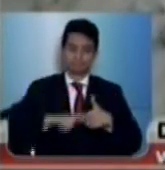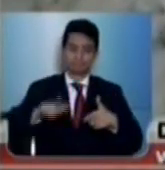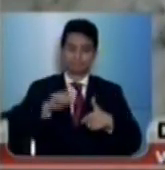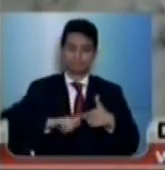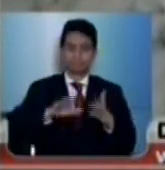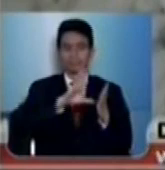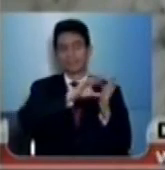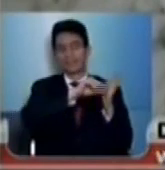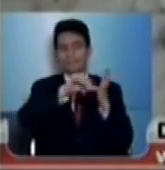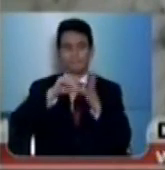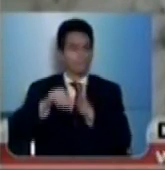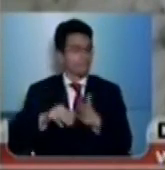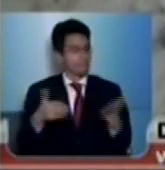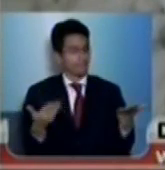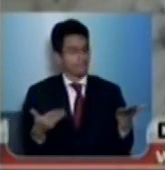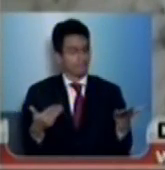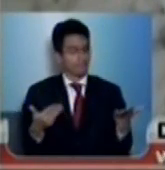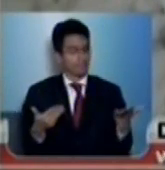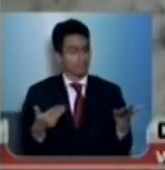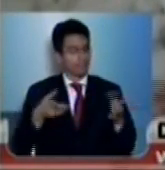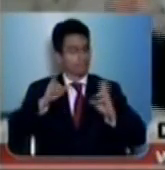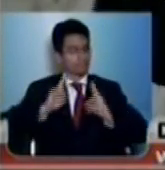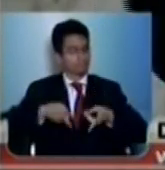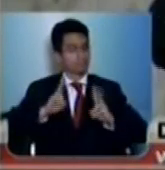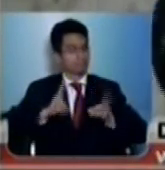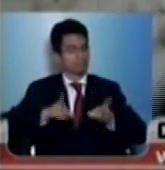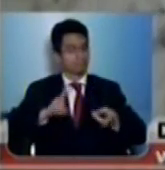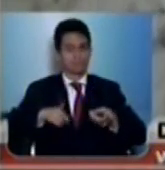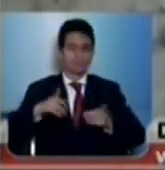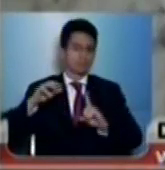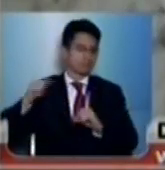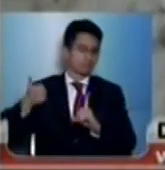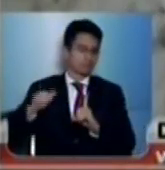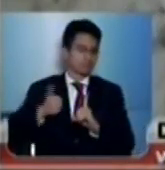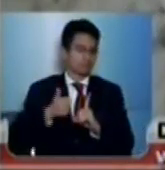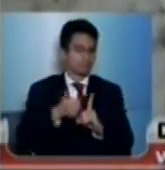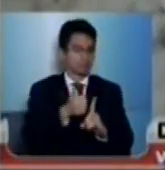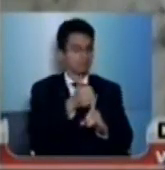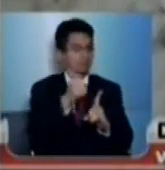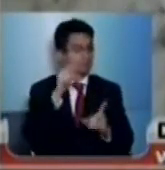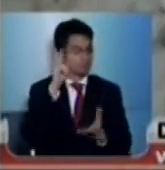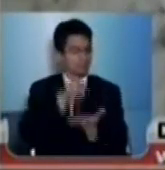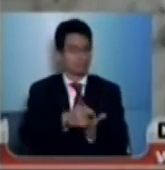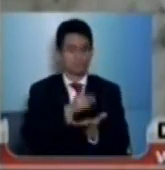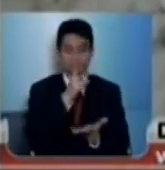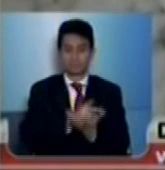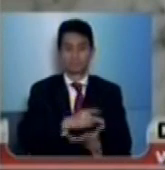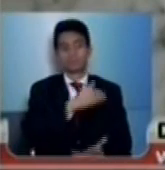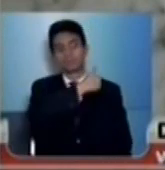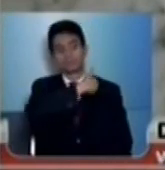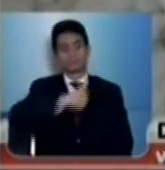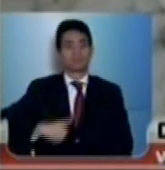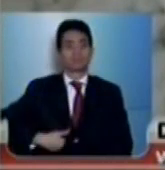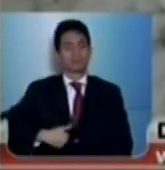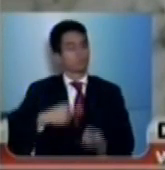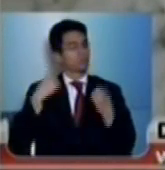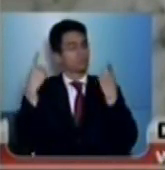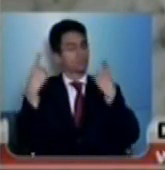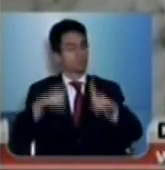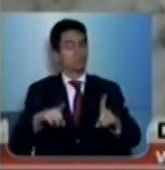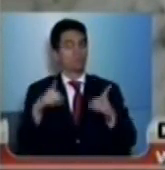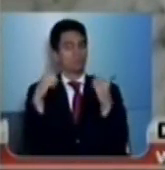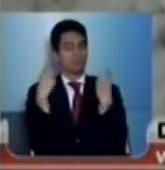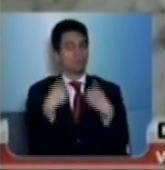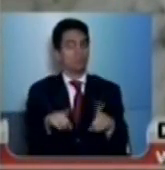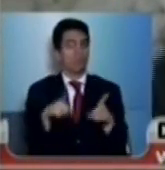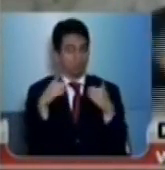criminalidade e são servidores constantemente perseguidos pelo próprio governo gênes colocou aqui